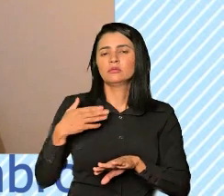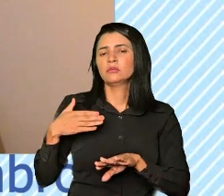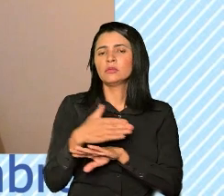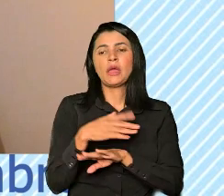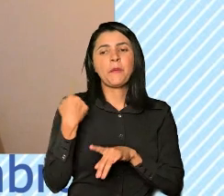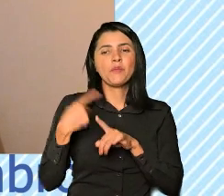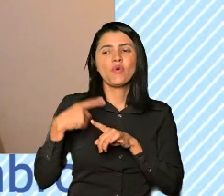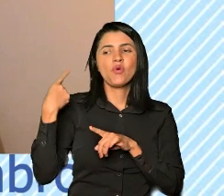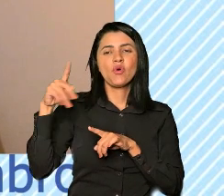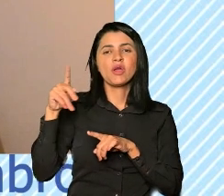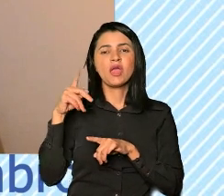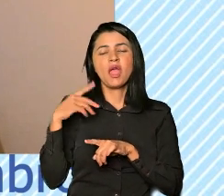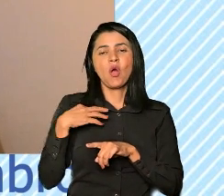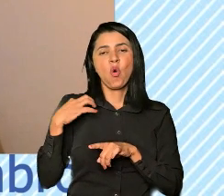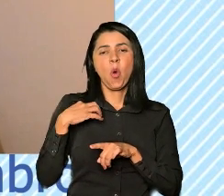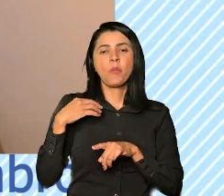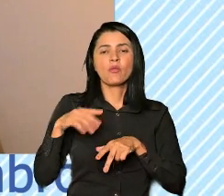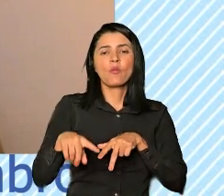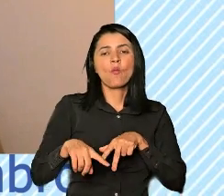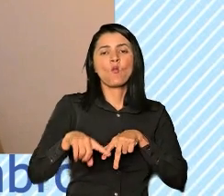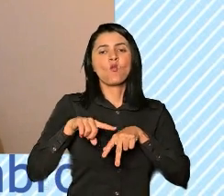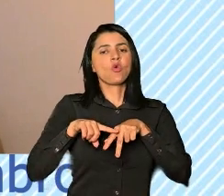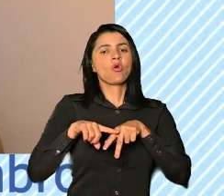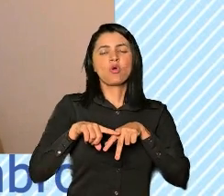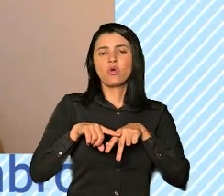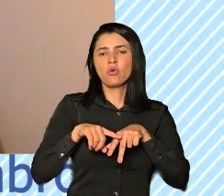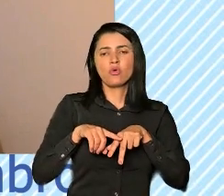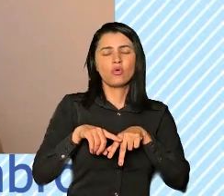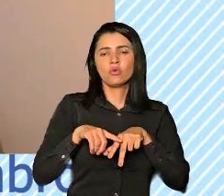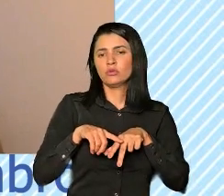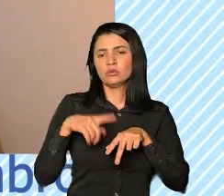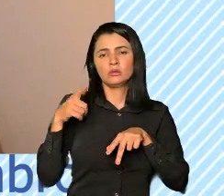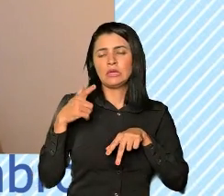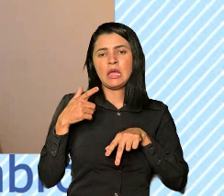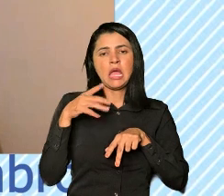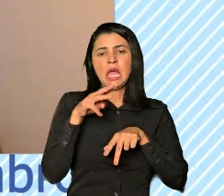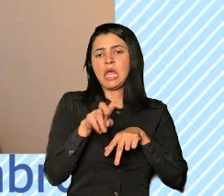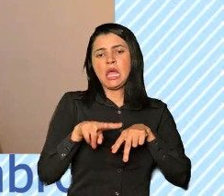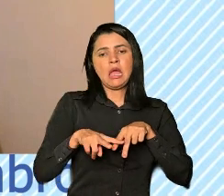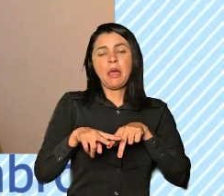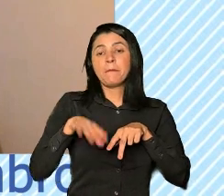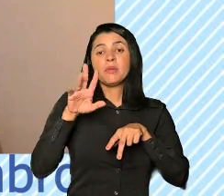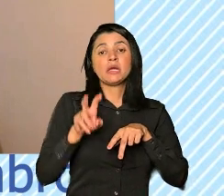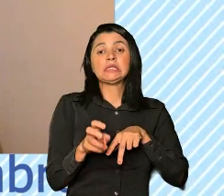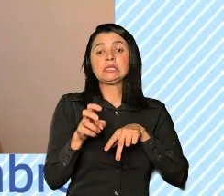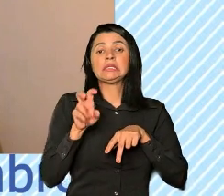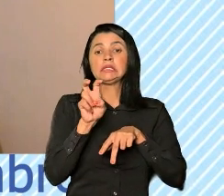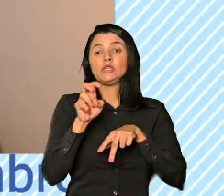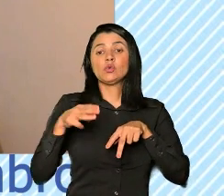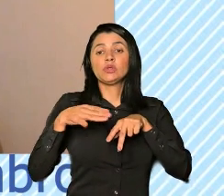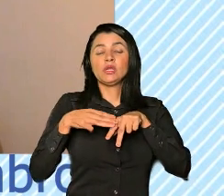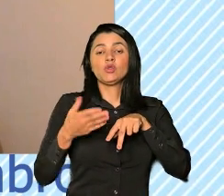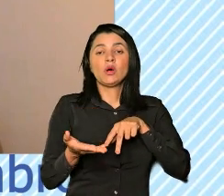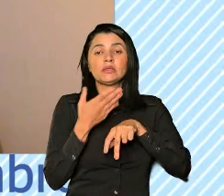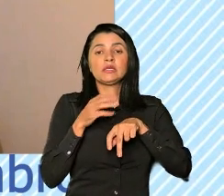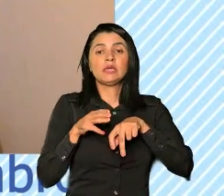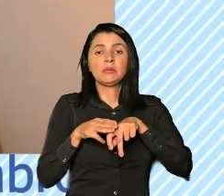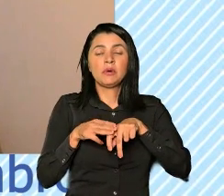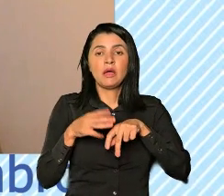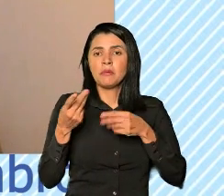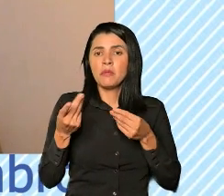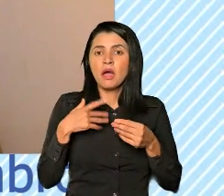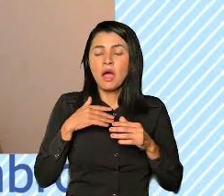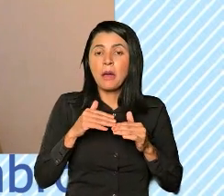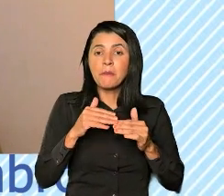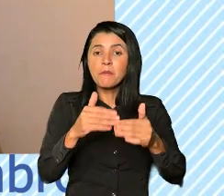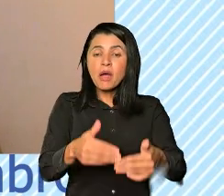a roupa dela estava curta, não estava estava mais de 5 dedos acima do joelho. Elas, mas a minha